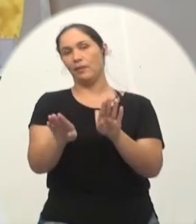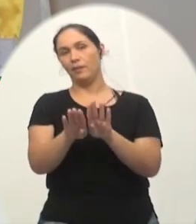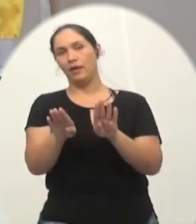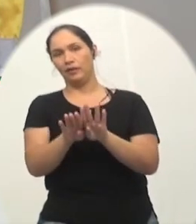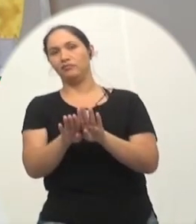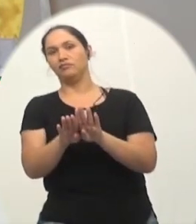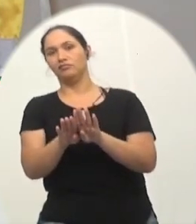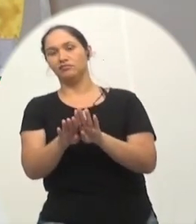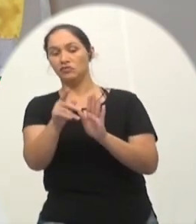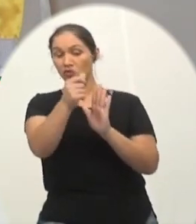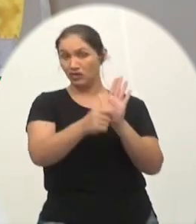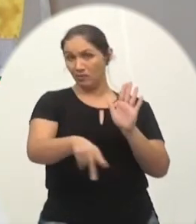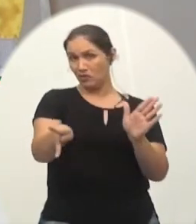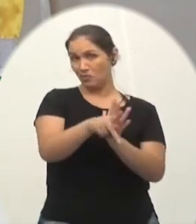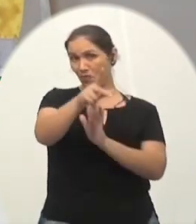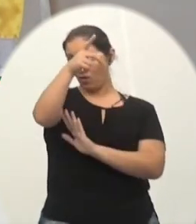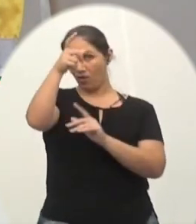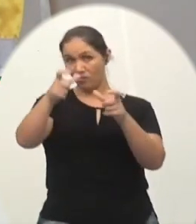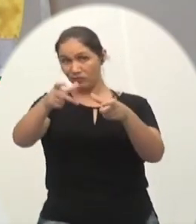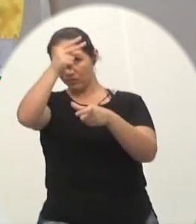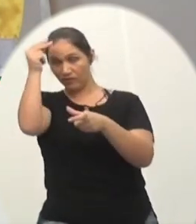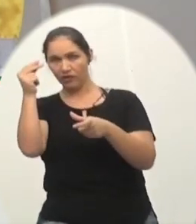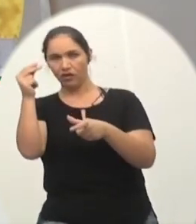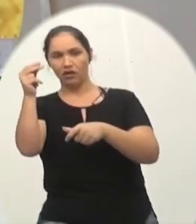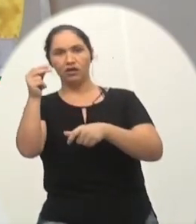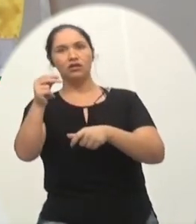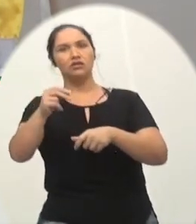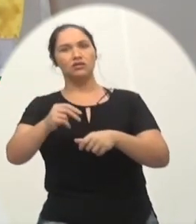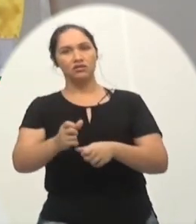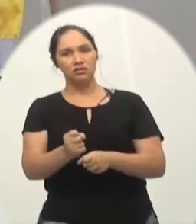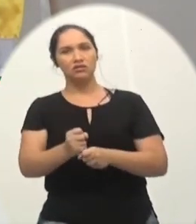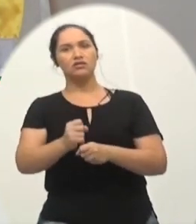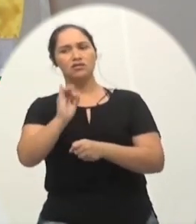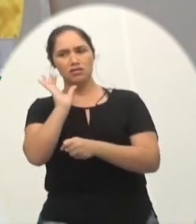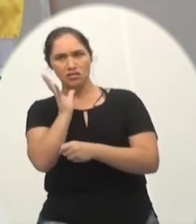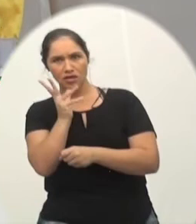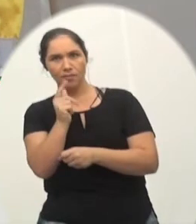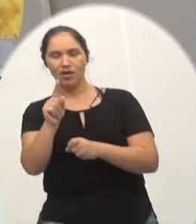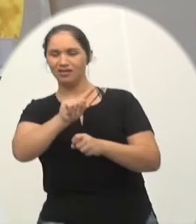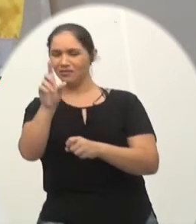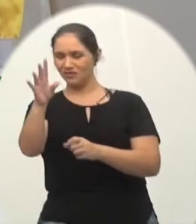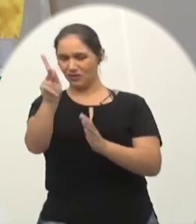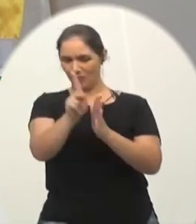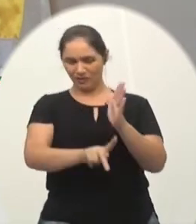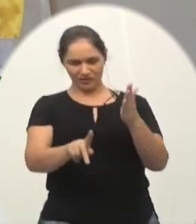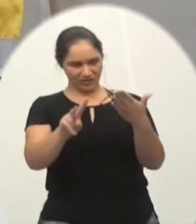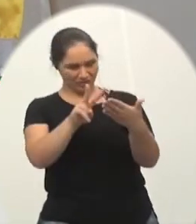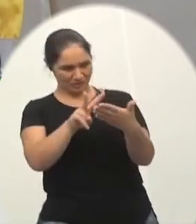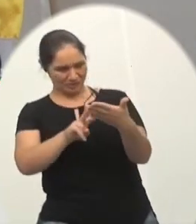Isso demanda tempo, isso demanda muito trabalho. Não é somente pegar um projeto e ver. O